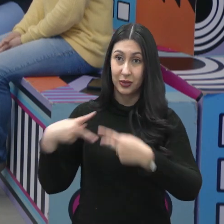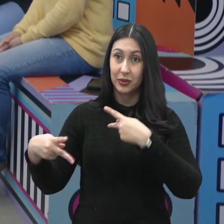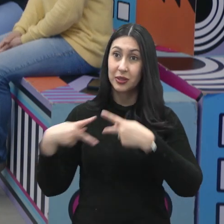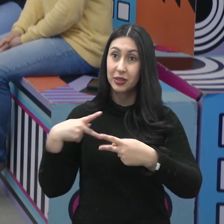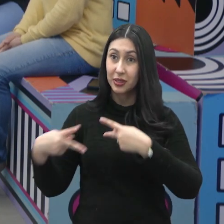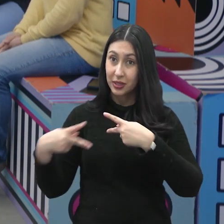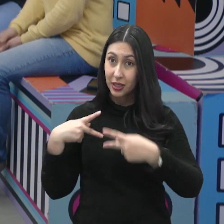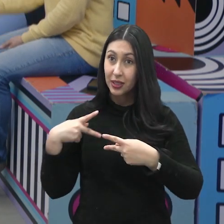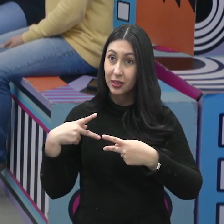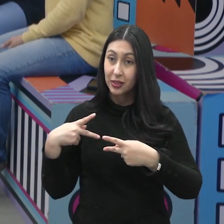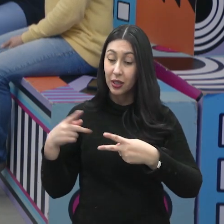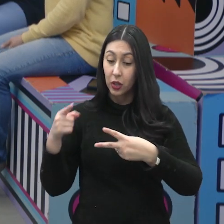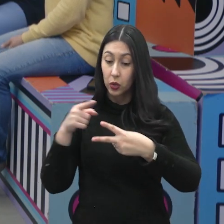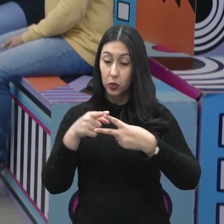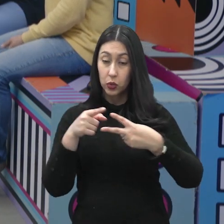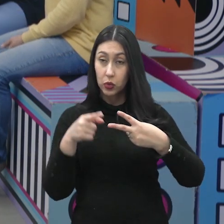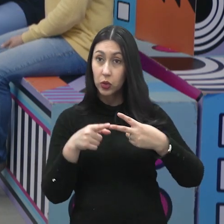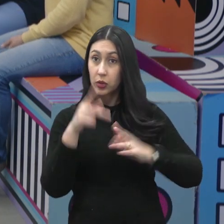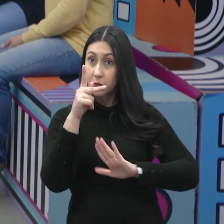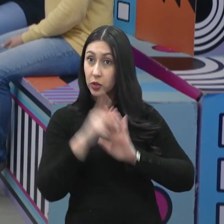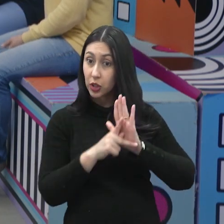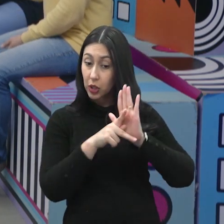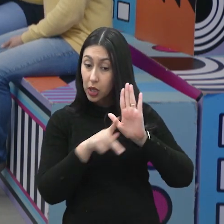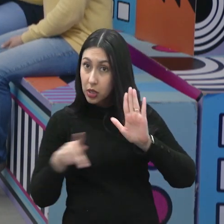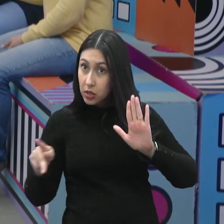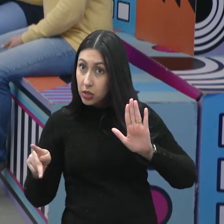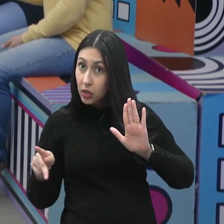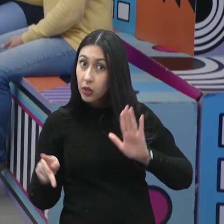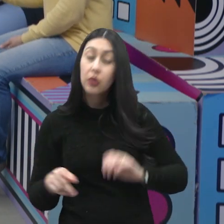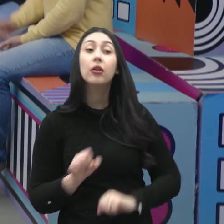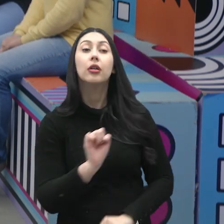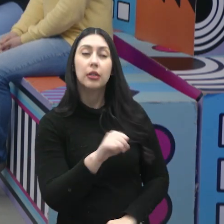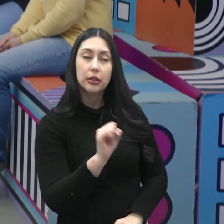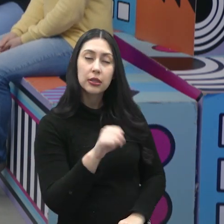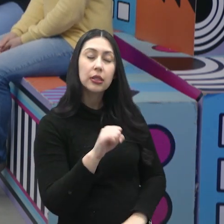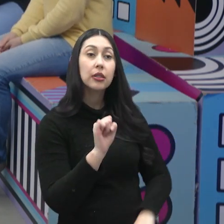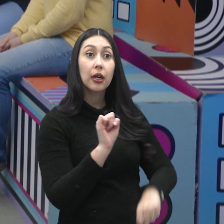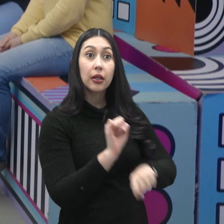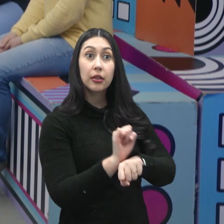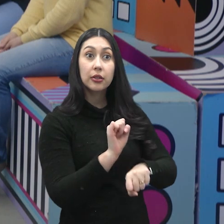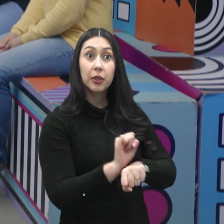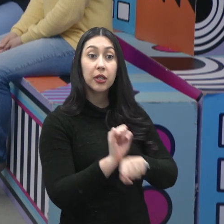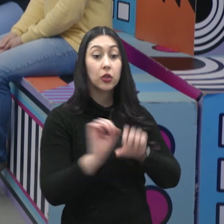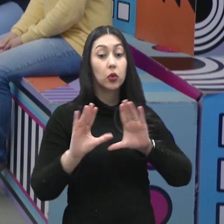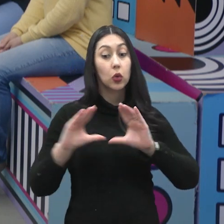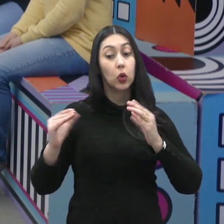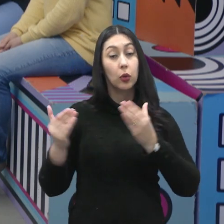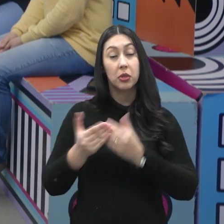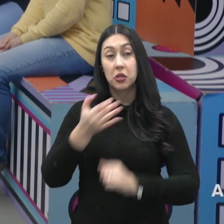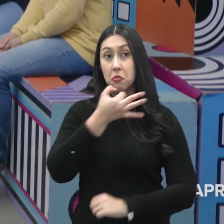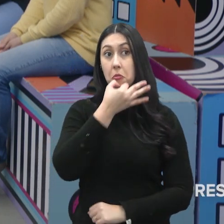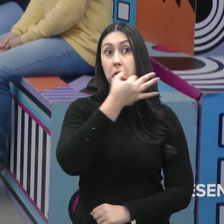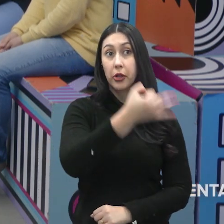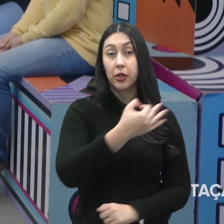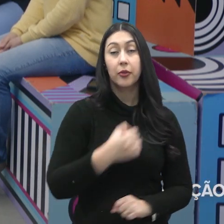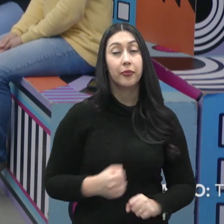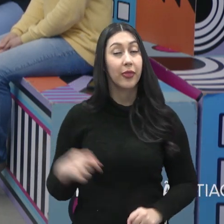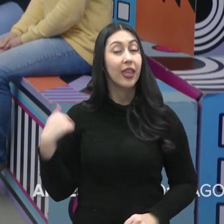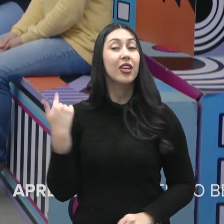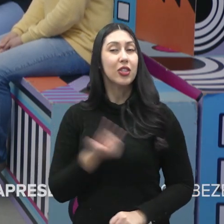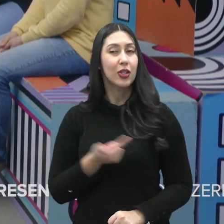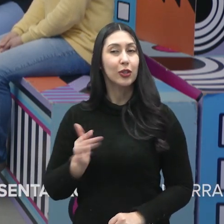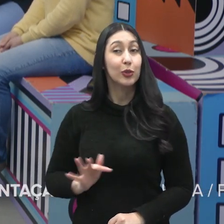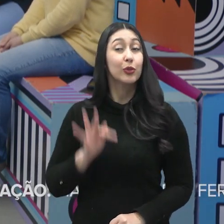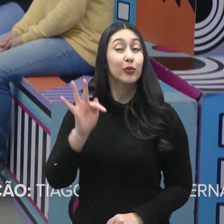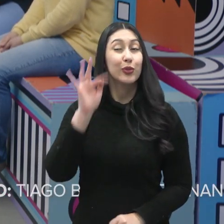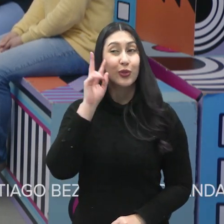de São José dos Campos. Os dois ainda estão em tramitação, é isso? Ambos aguardam ainda o parecer das comissões. Tá certo. Então a gente